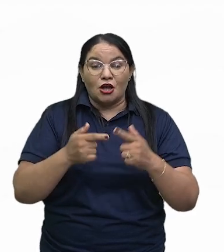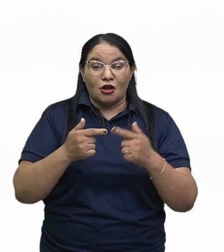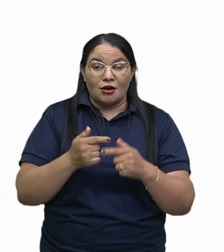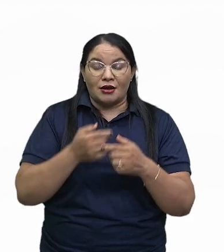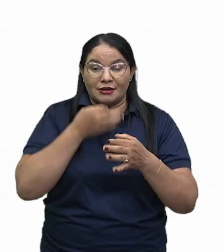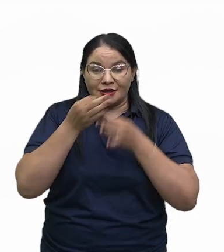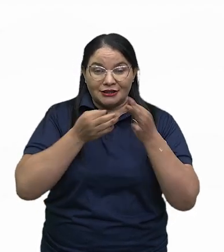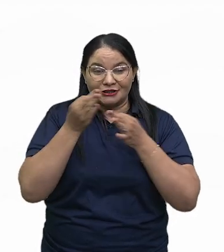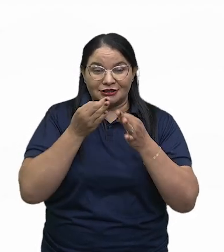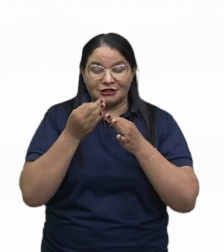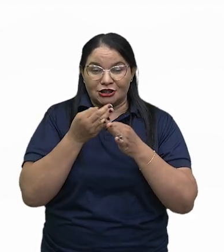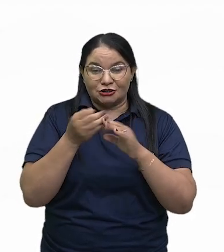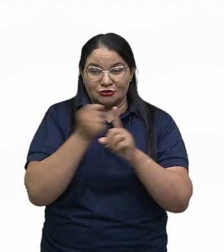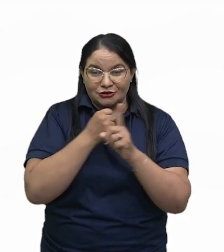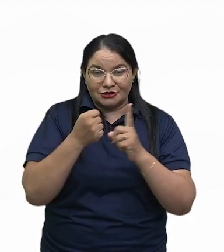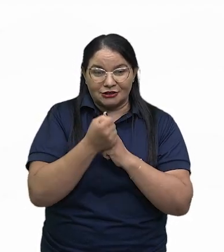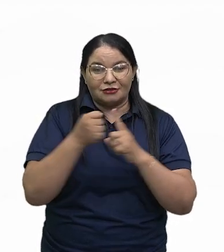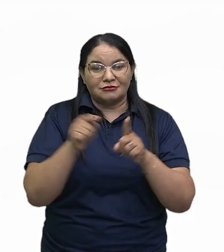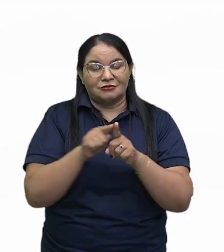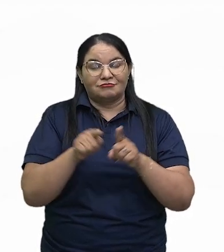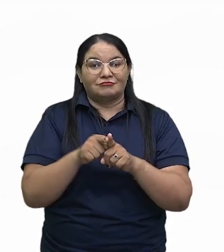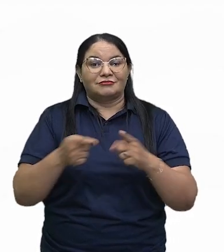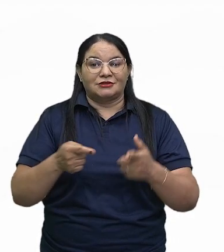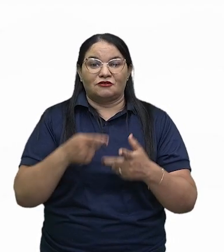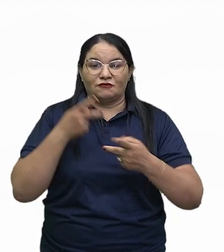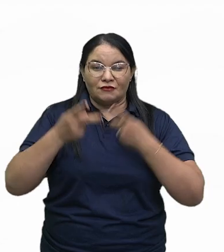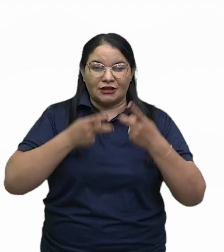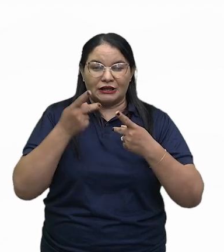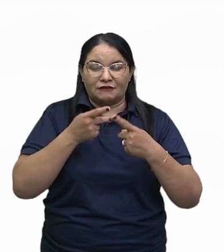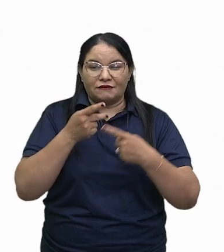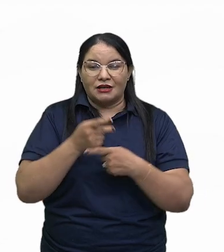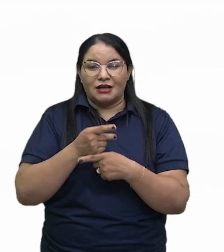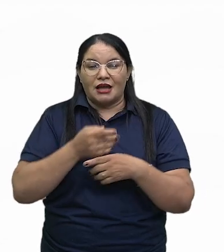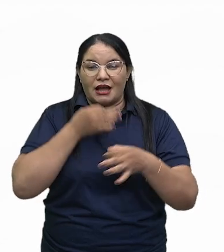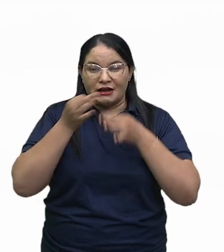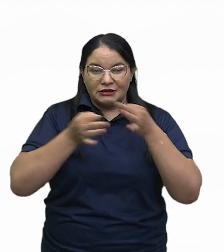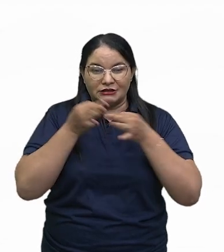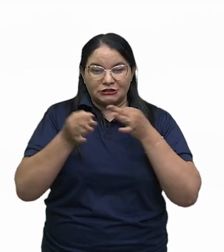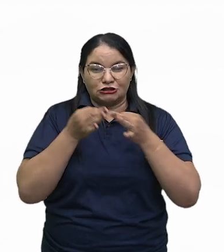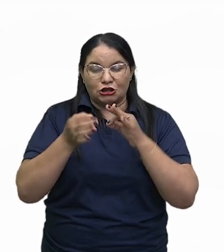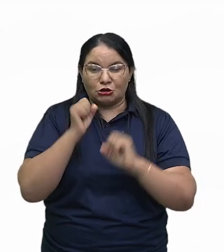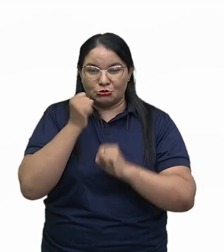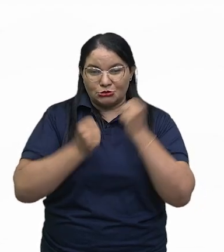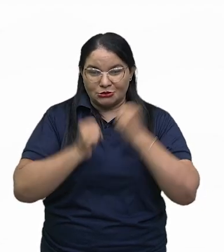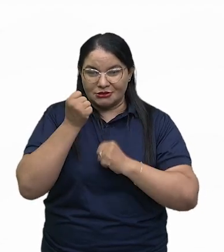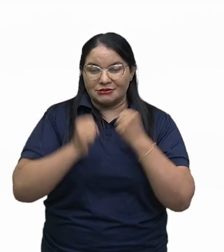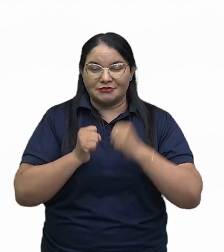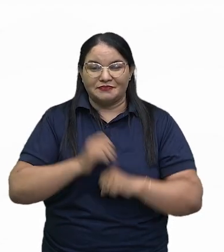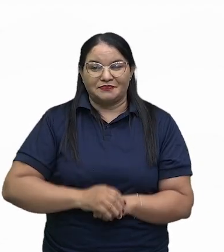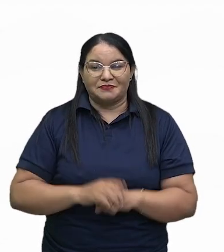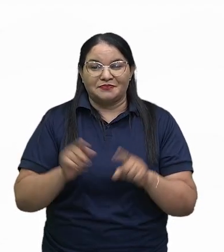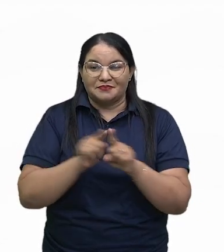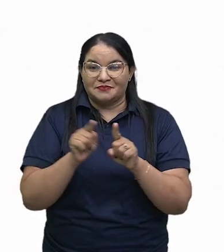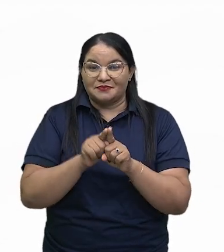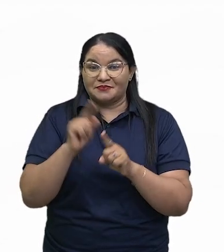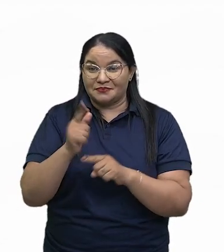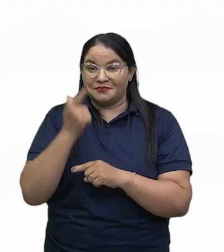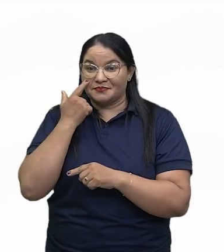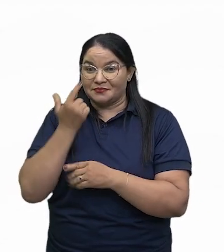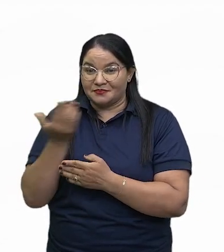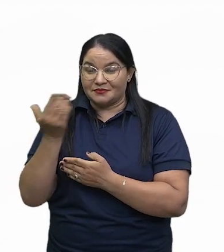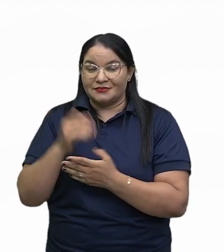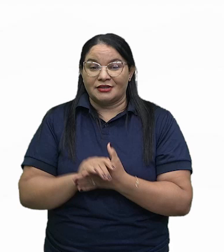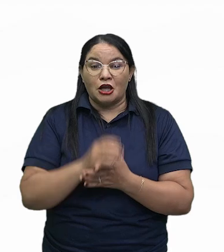social, principalmente tempos modernos, que fazia uma crítica à industrialização. Aqui na imagem nós temos o